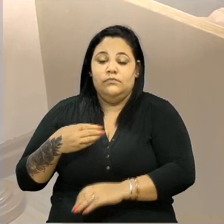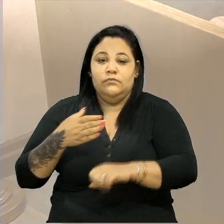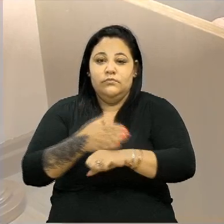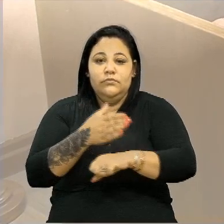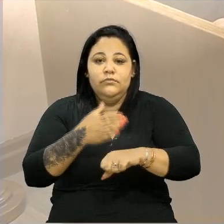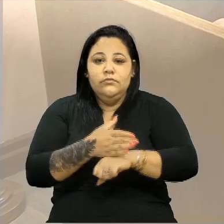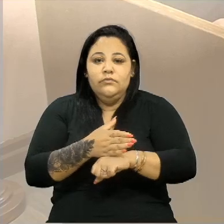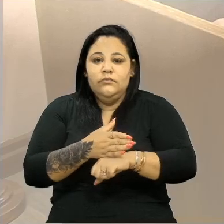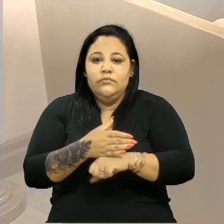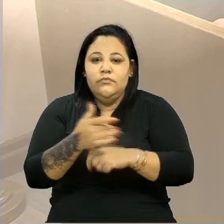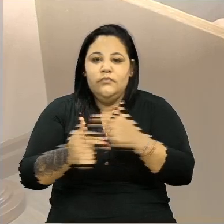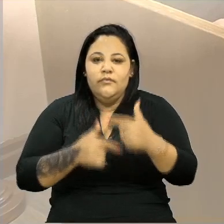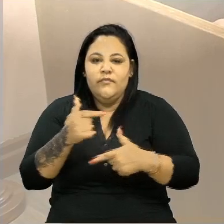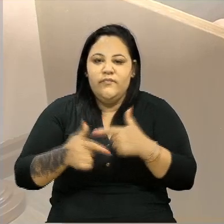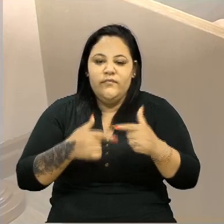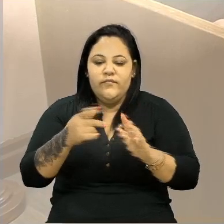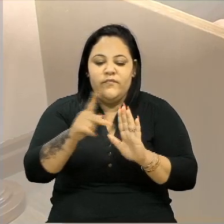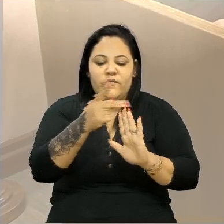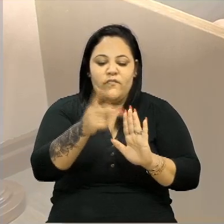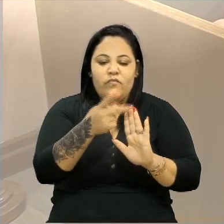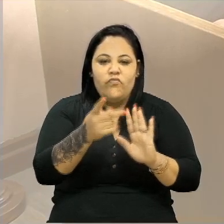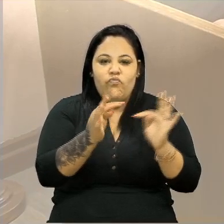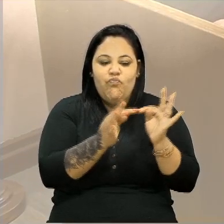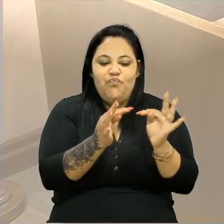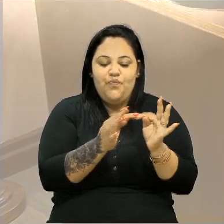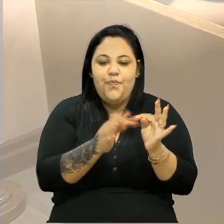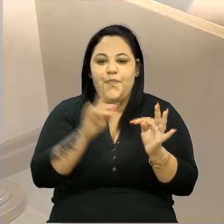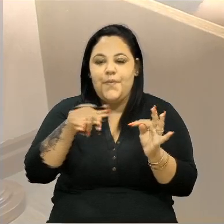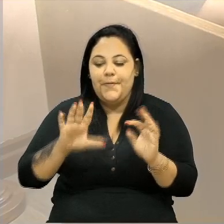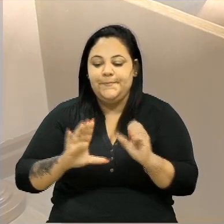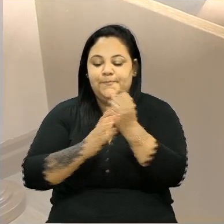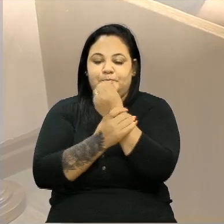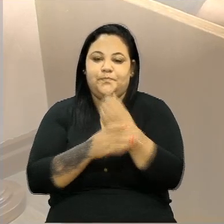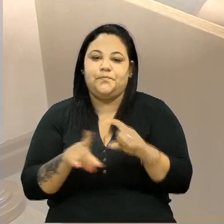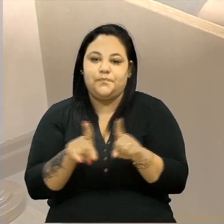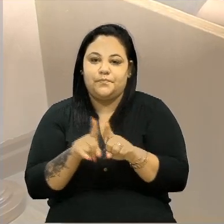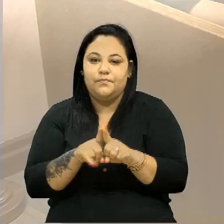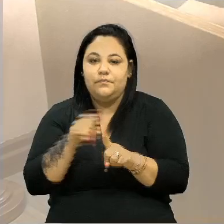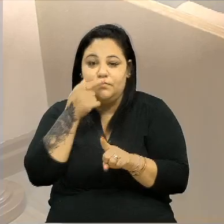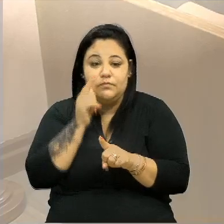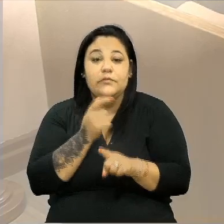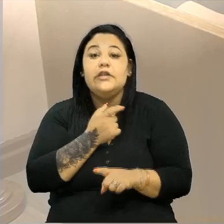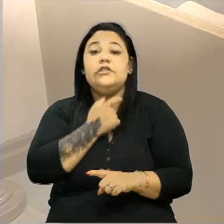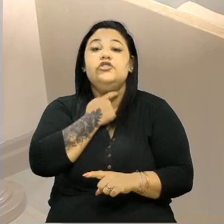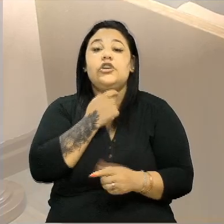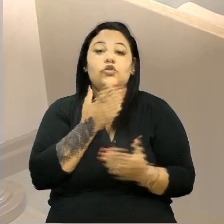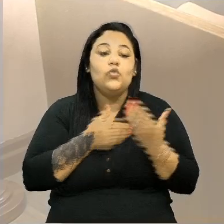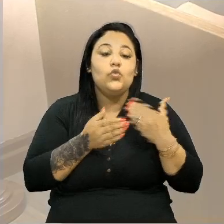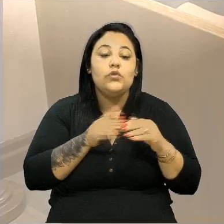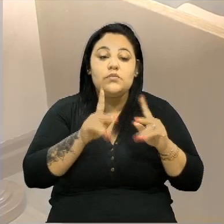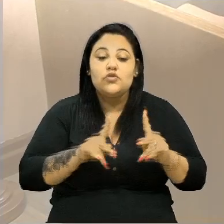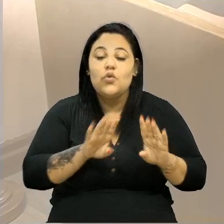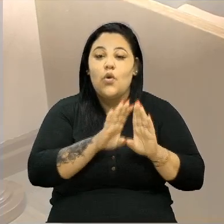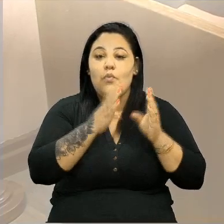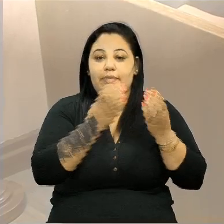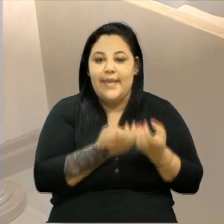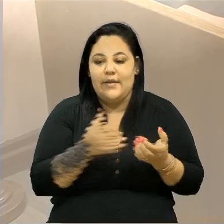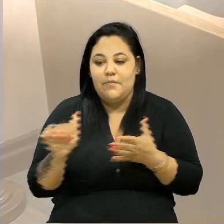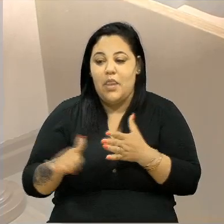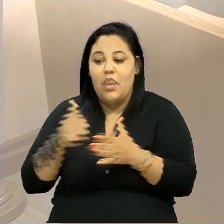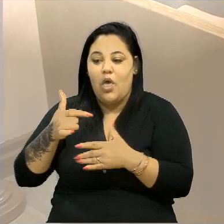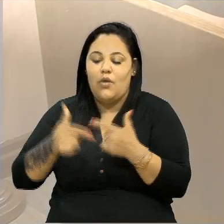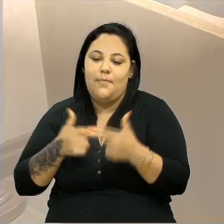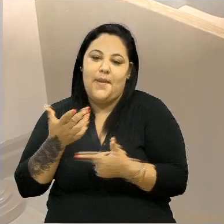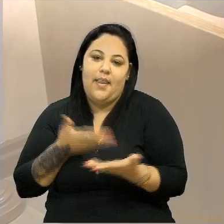médico de urgência, com protocolos técnicos e de segurança, para garantir aos operadores e à comunidade as melhores condições